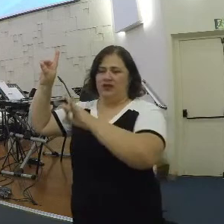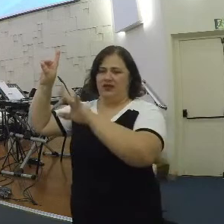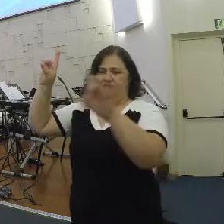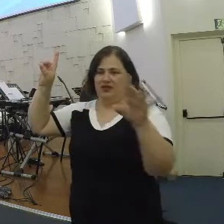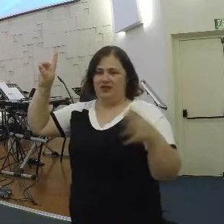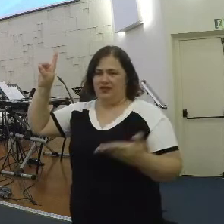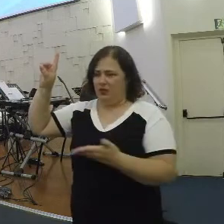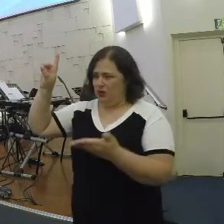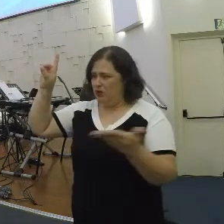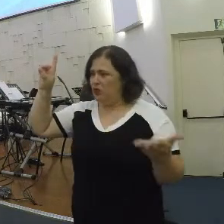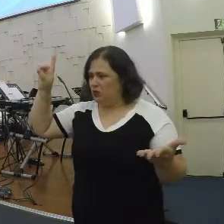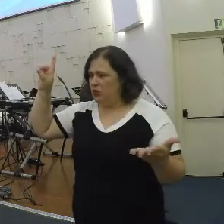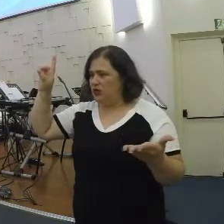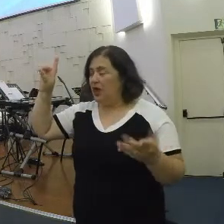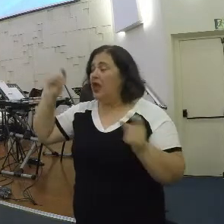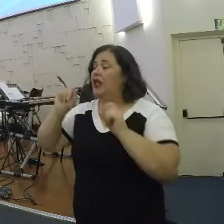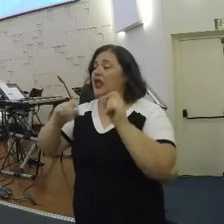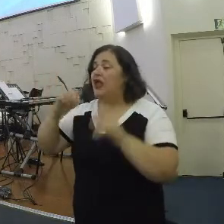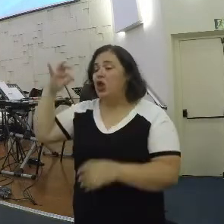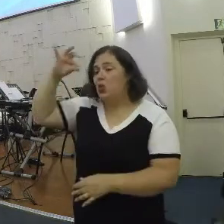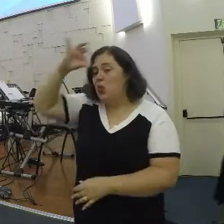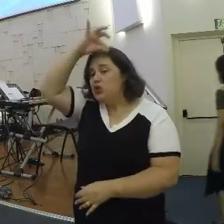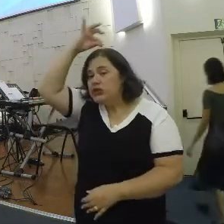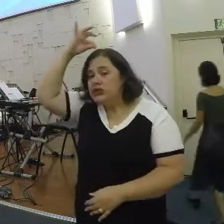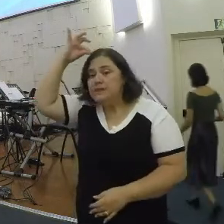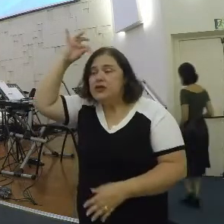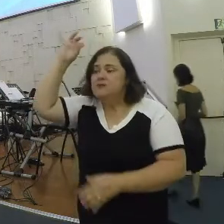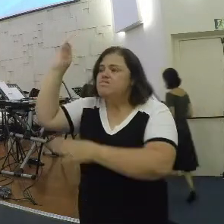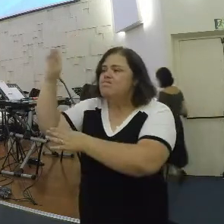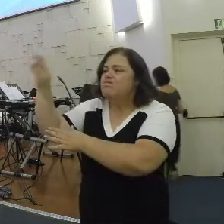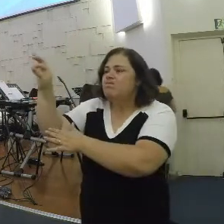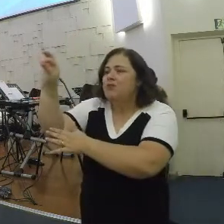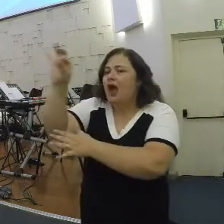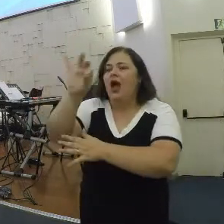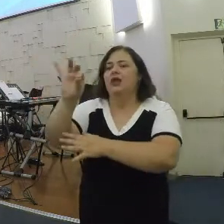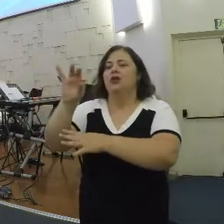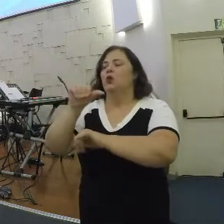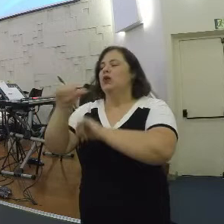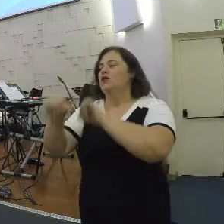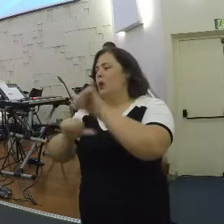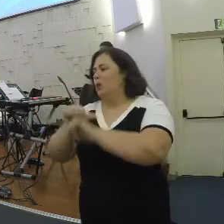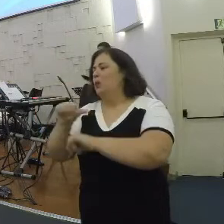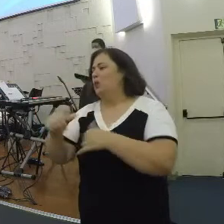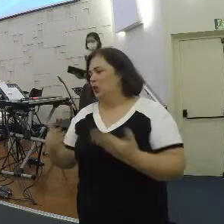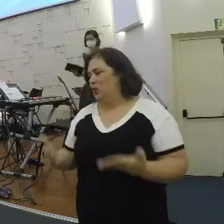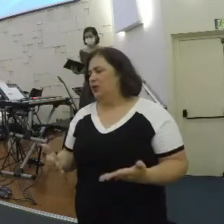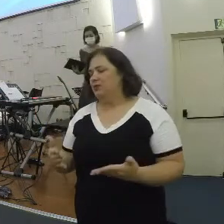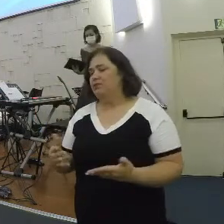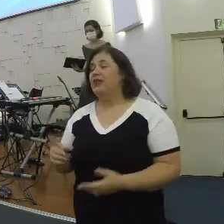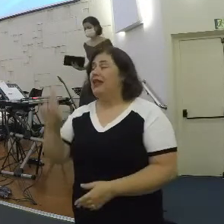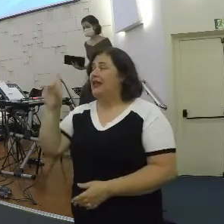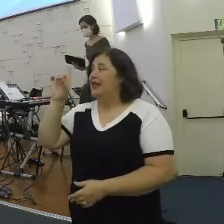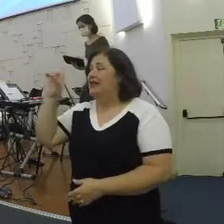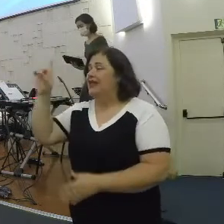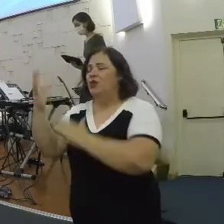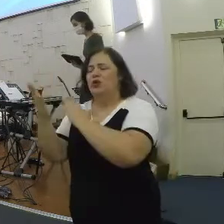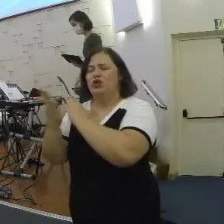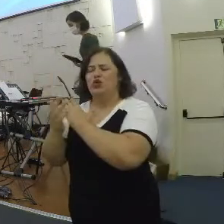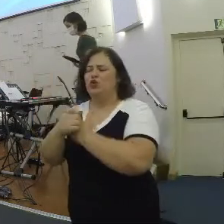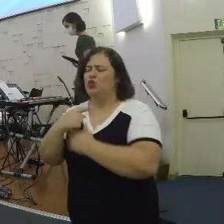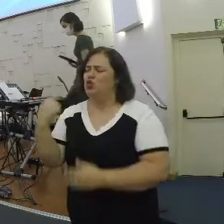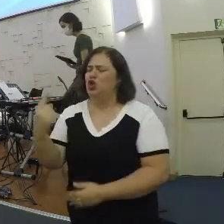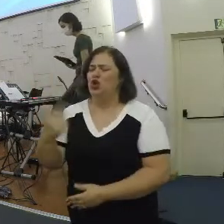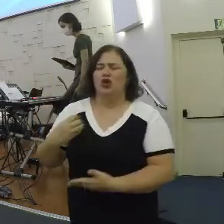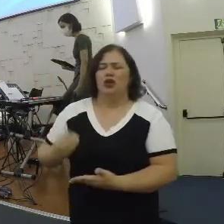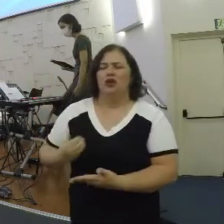nos corações e sobre os frutos que o Senhor espera nesses corações. Que Deus, pois, nos ajude sempre a temer